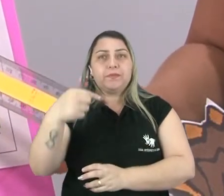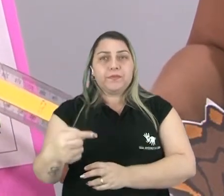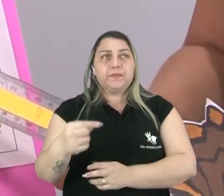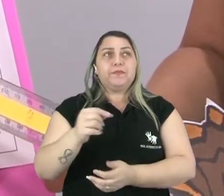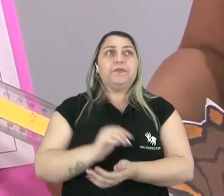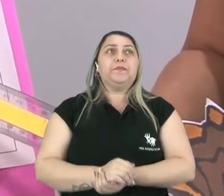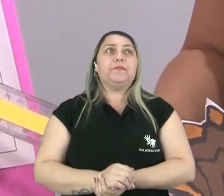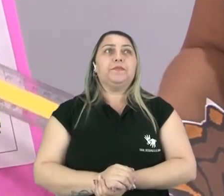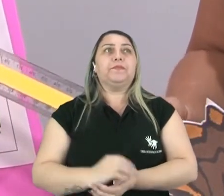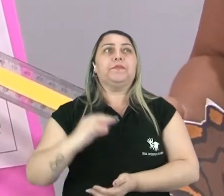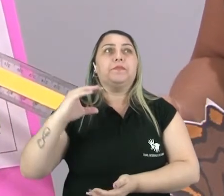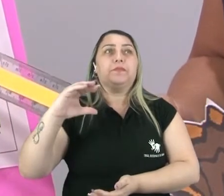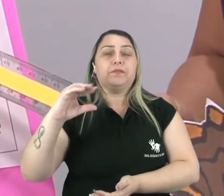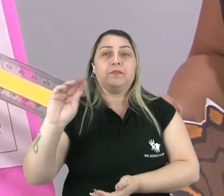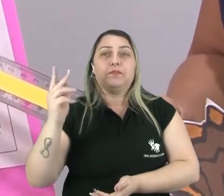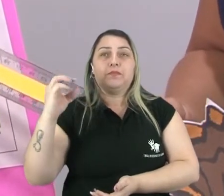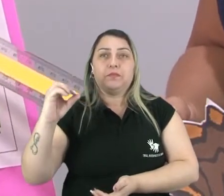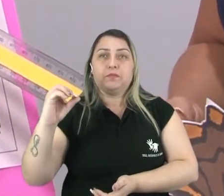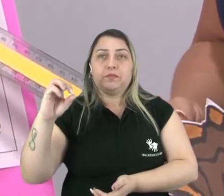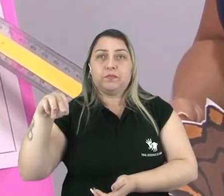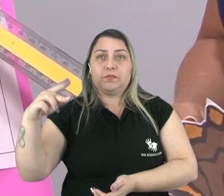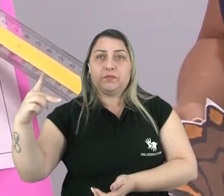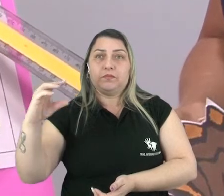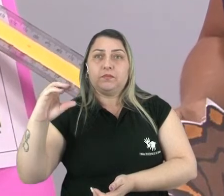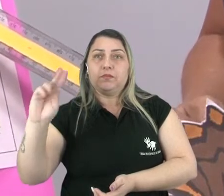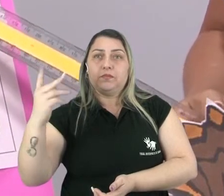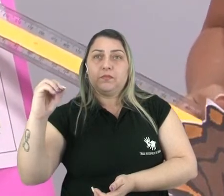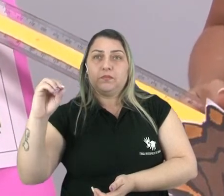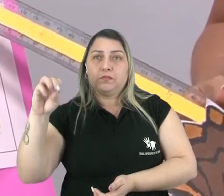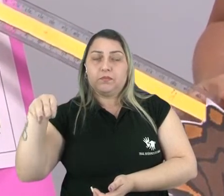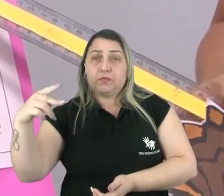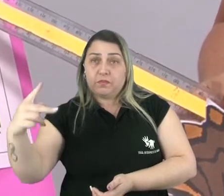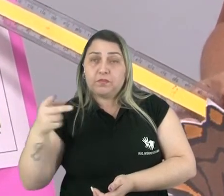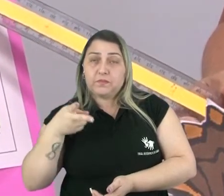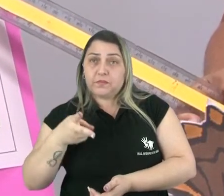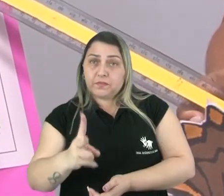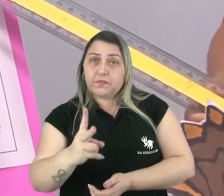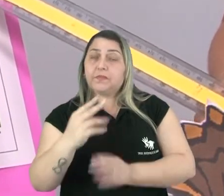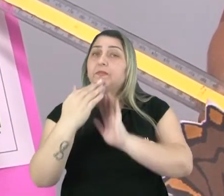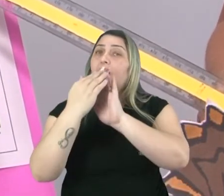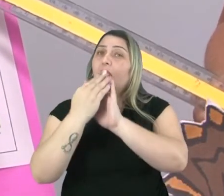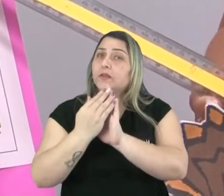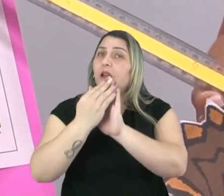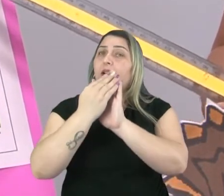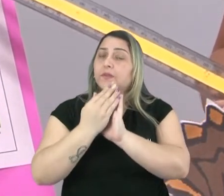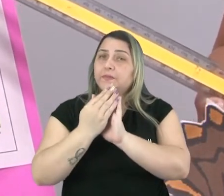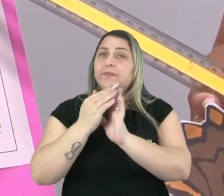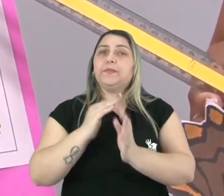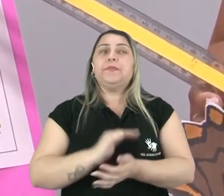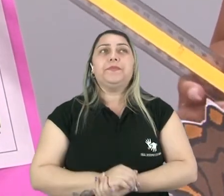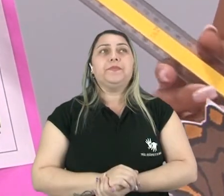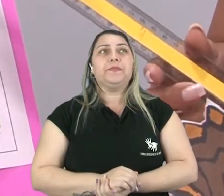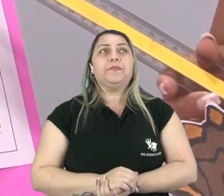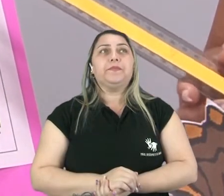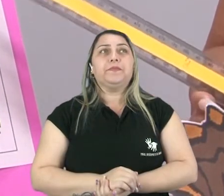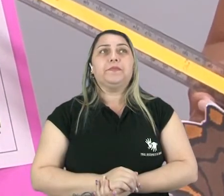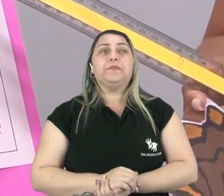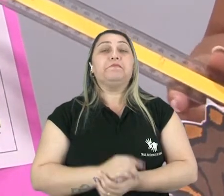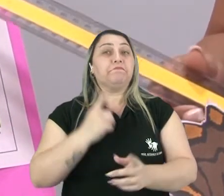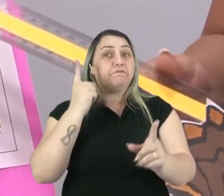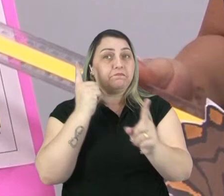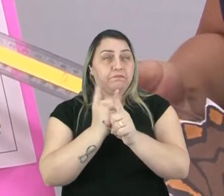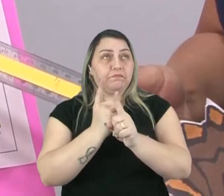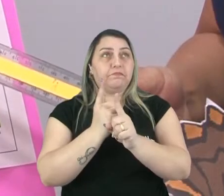chomp, chomp, chomp. Continuou o quê? Continuou mordendo, chomp. Então, aqui nós